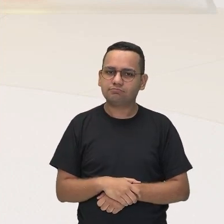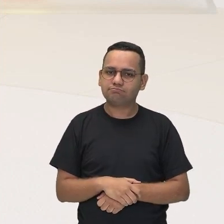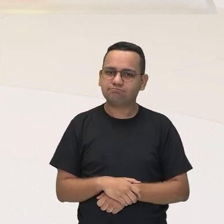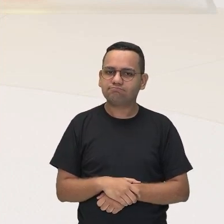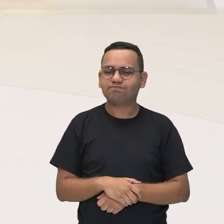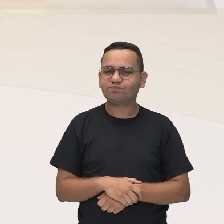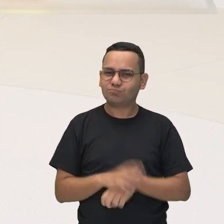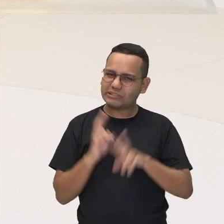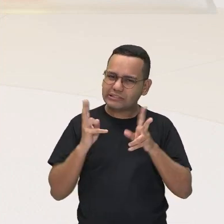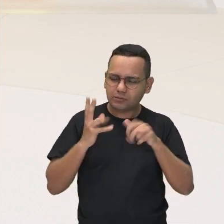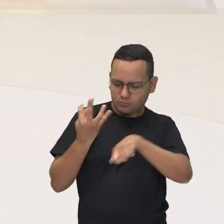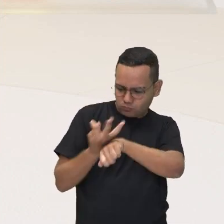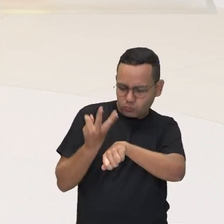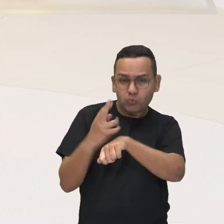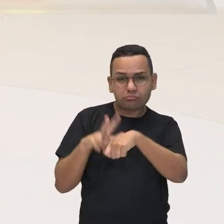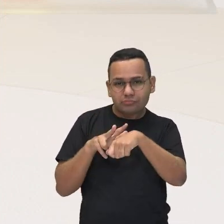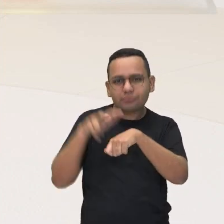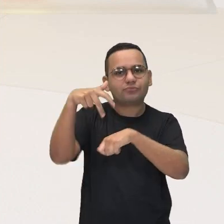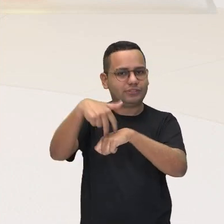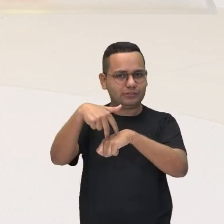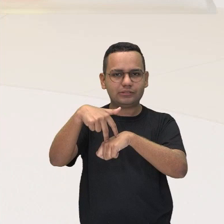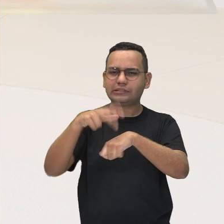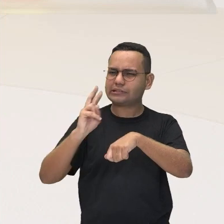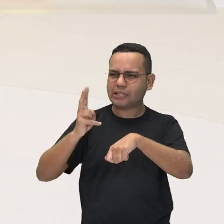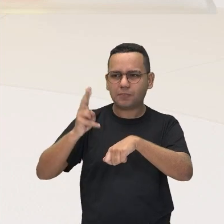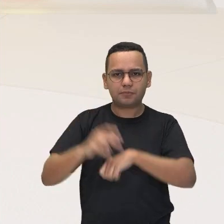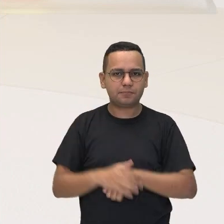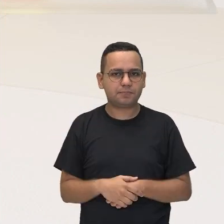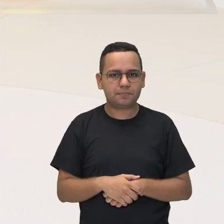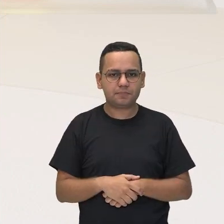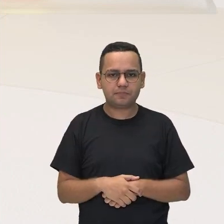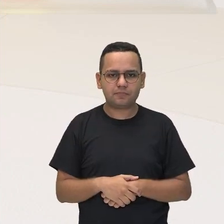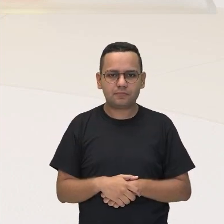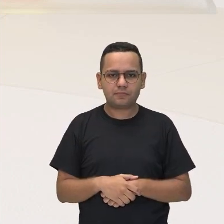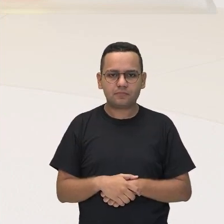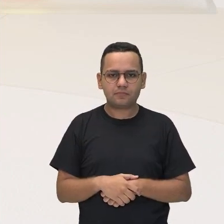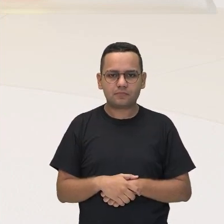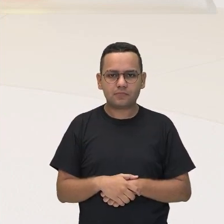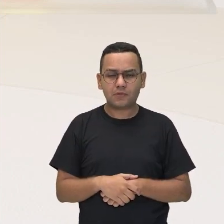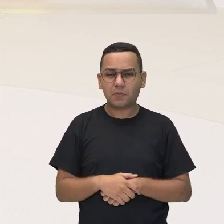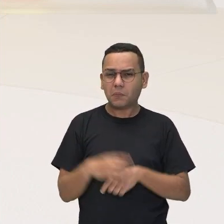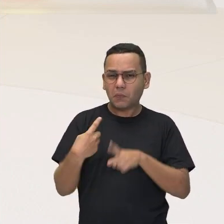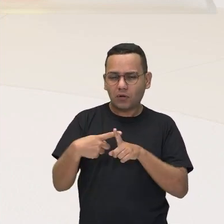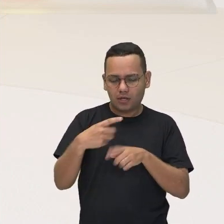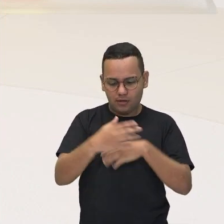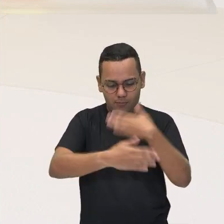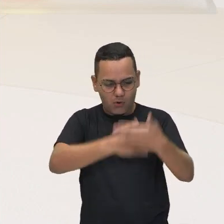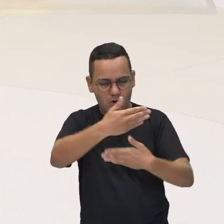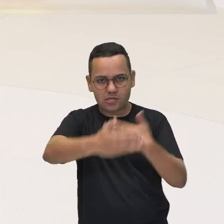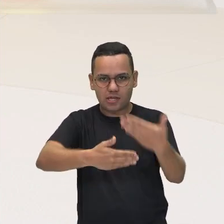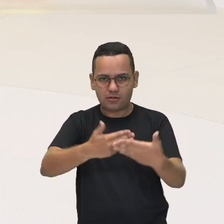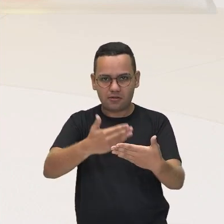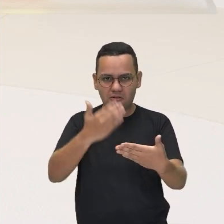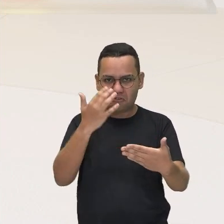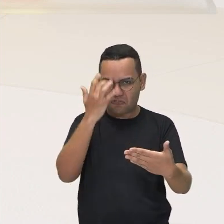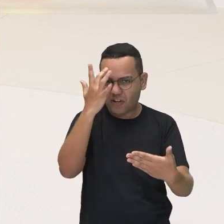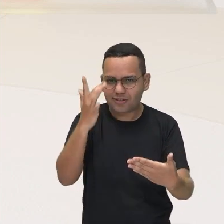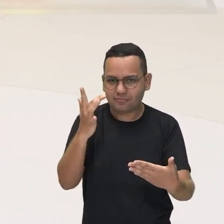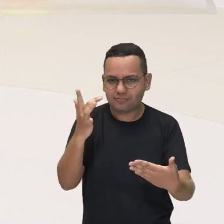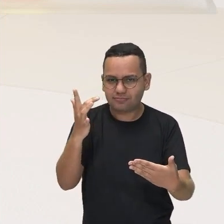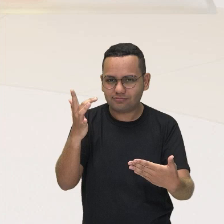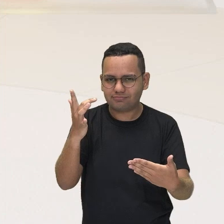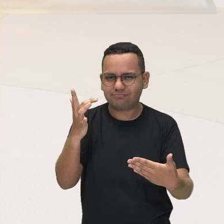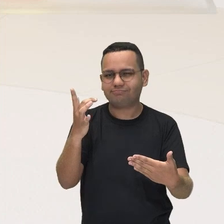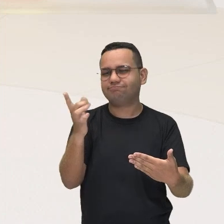persistir. Porque é um processo, não vem fácil. Né? Então, ainda mais